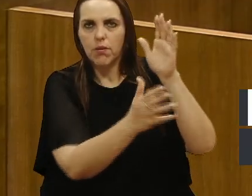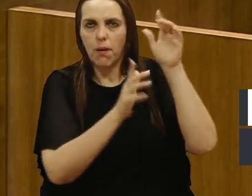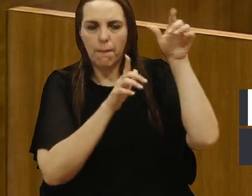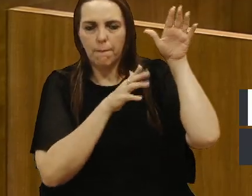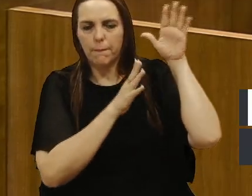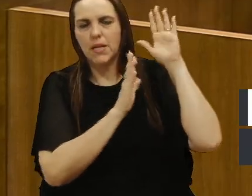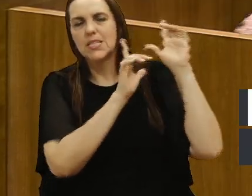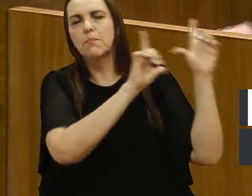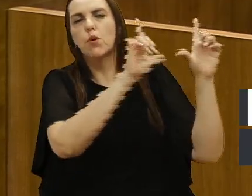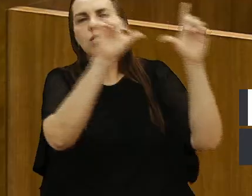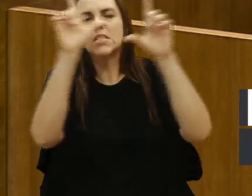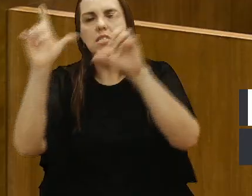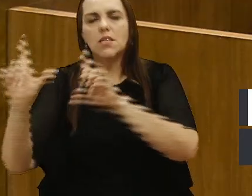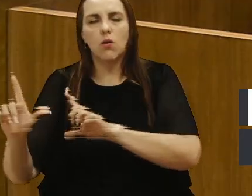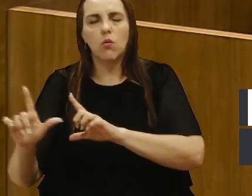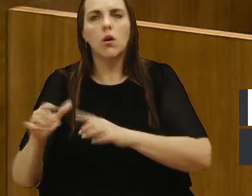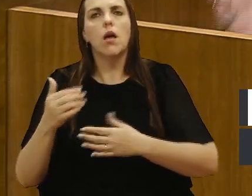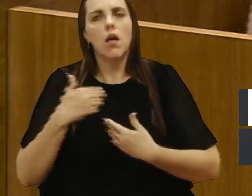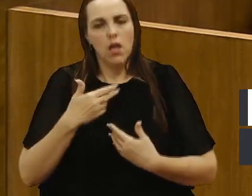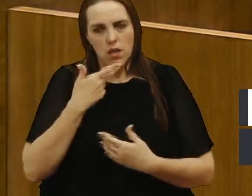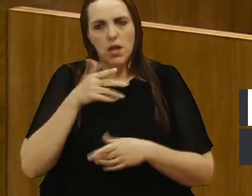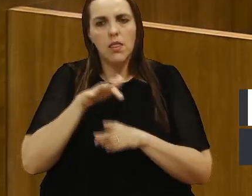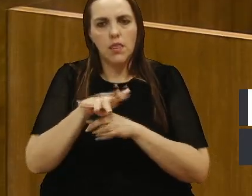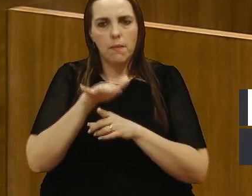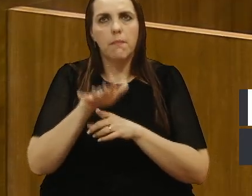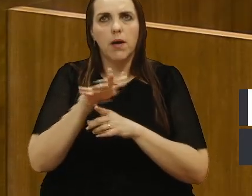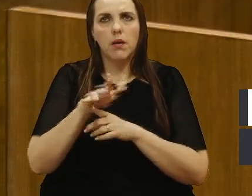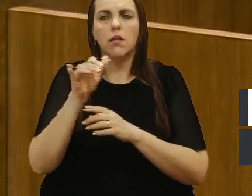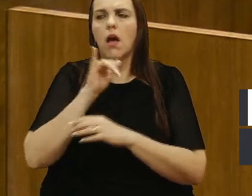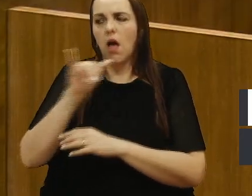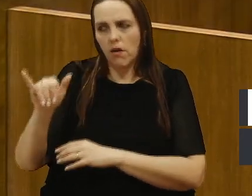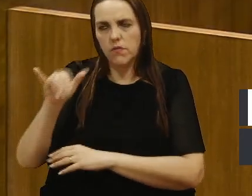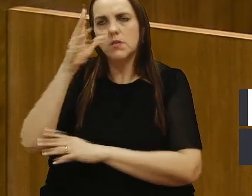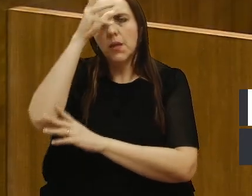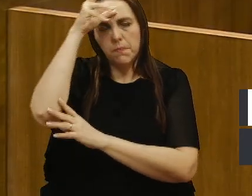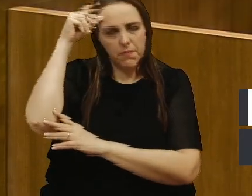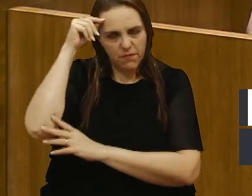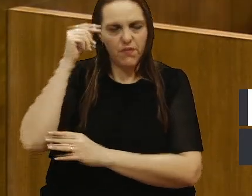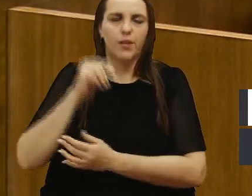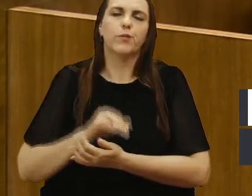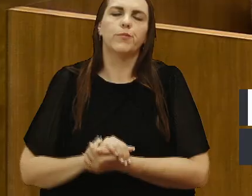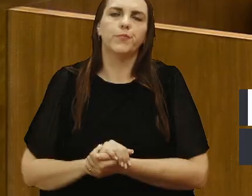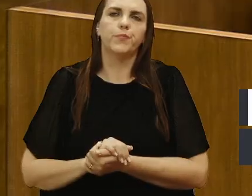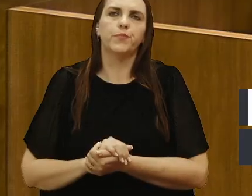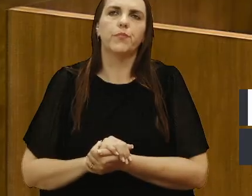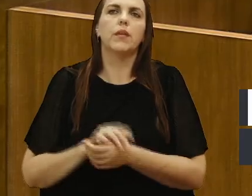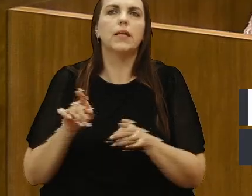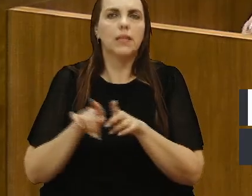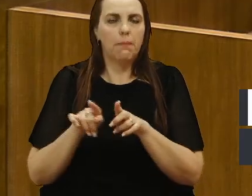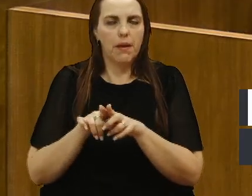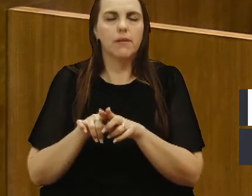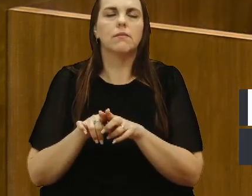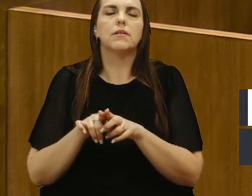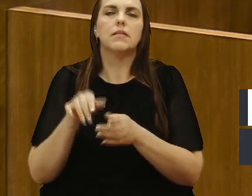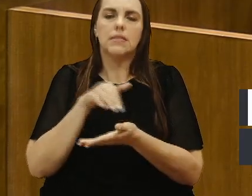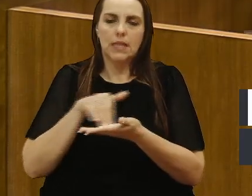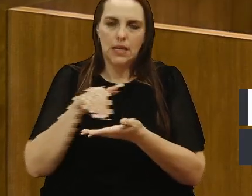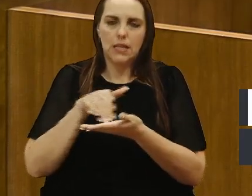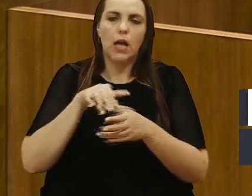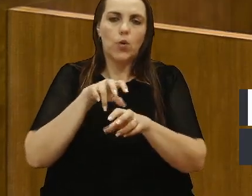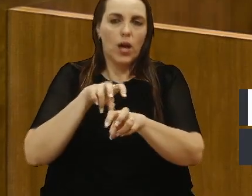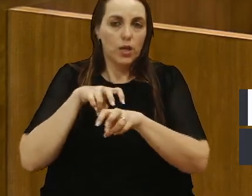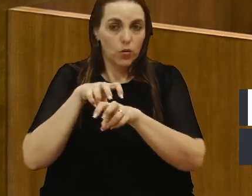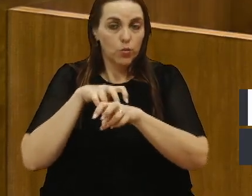repassei essa demanda para o nosso prefeito, eu repassei para o secretário da Agricultura,